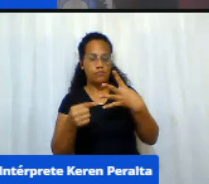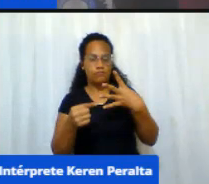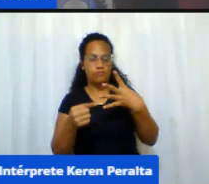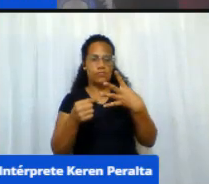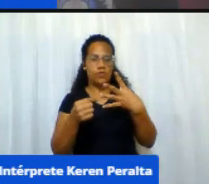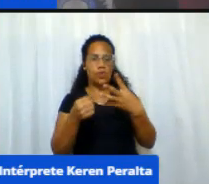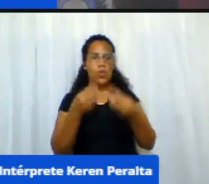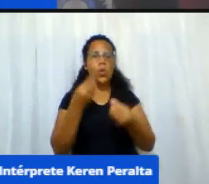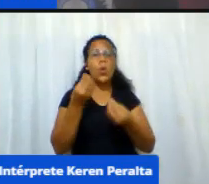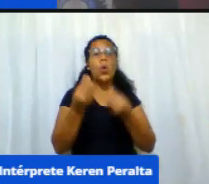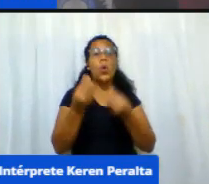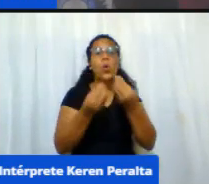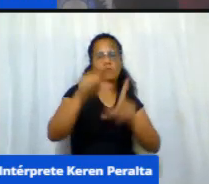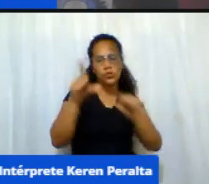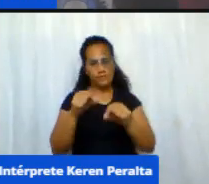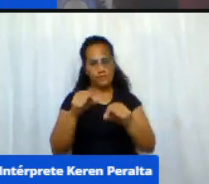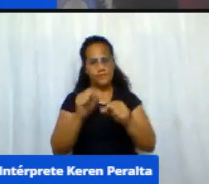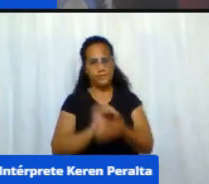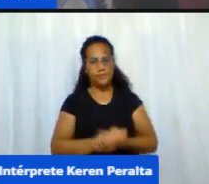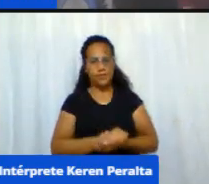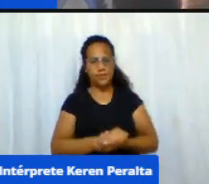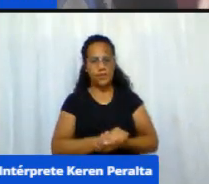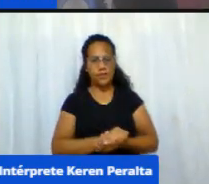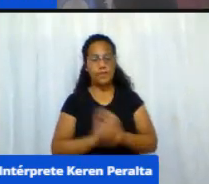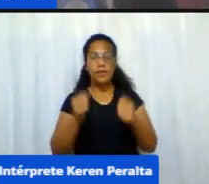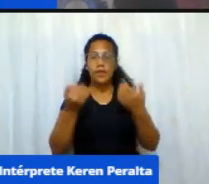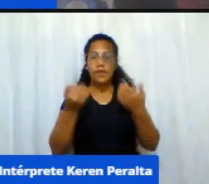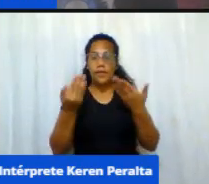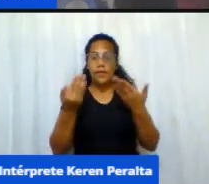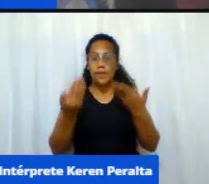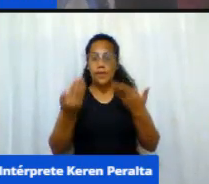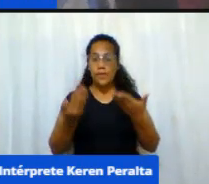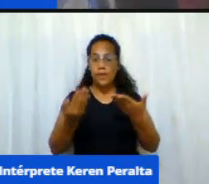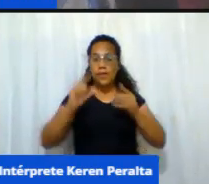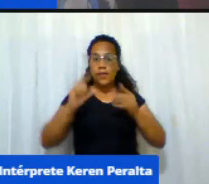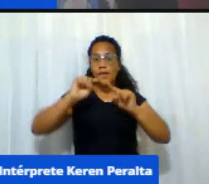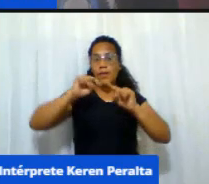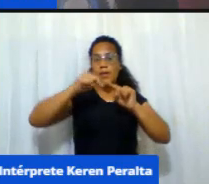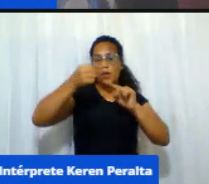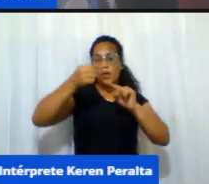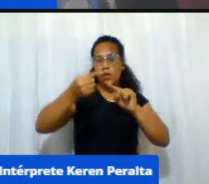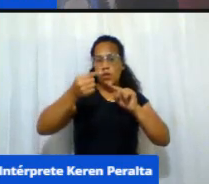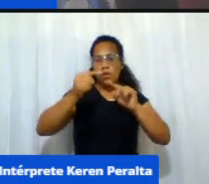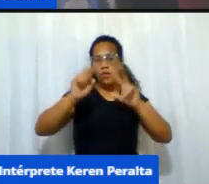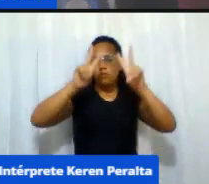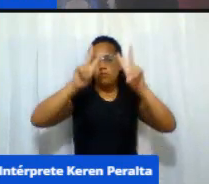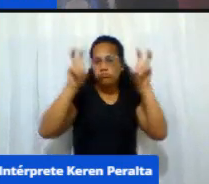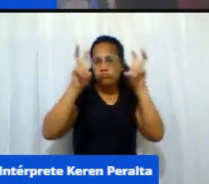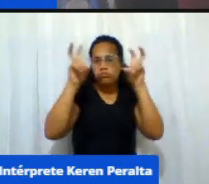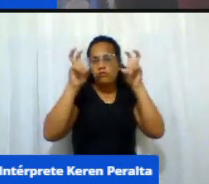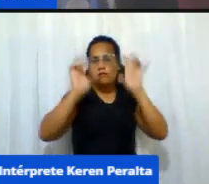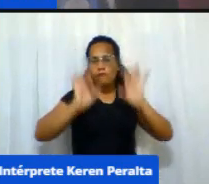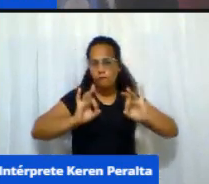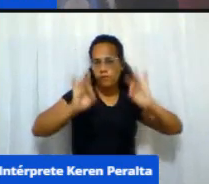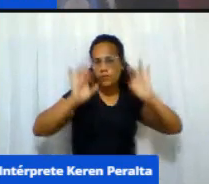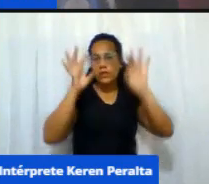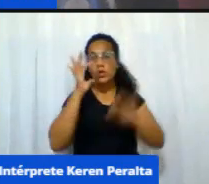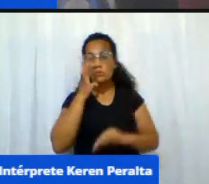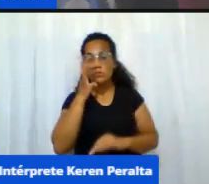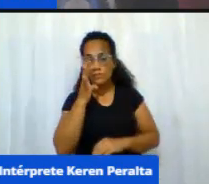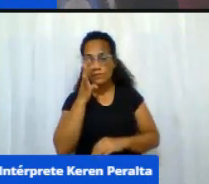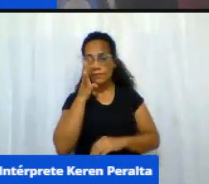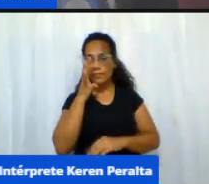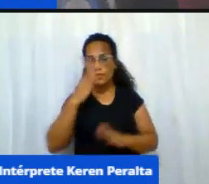partir do que se destacou ou observou, chegarmos às ponderações